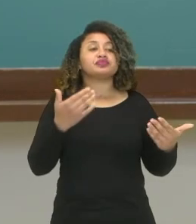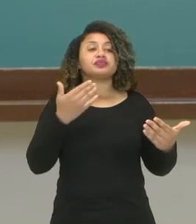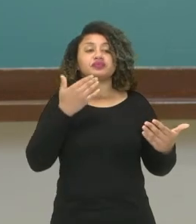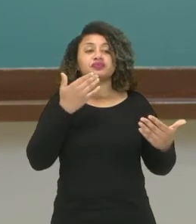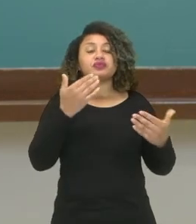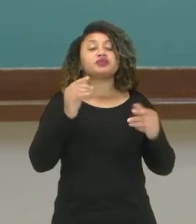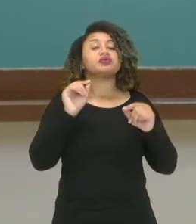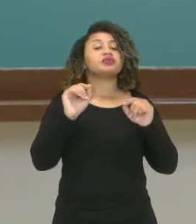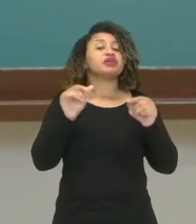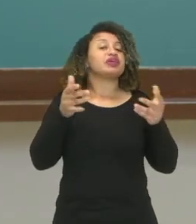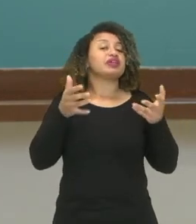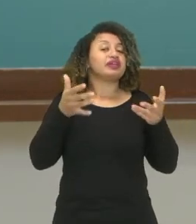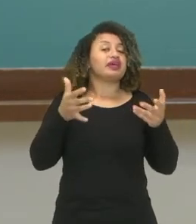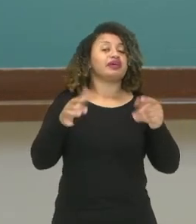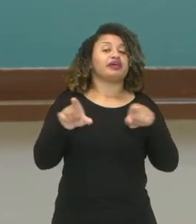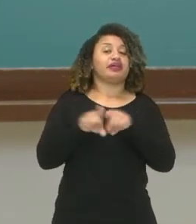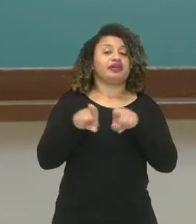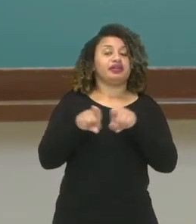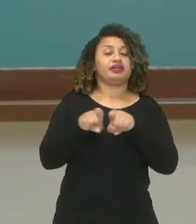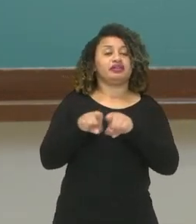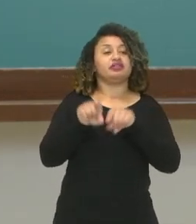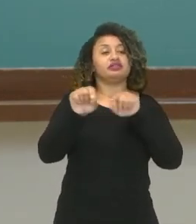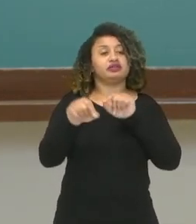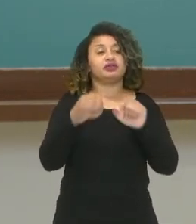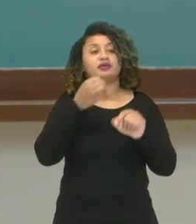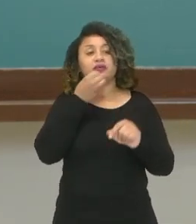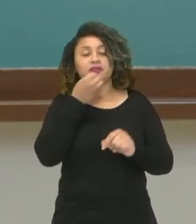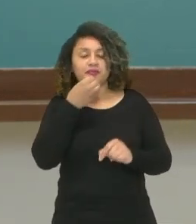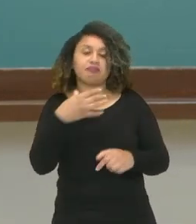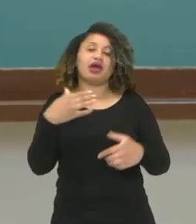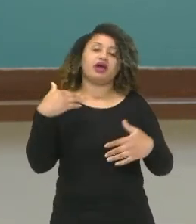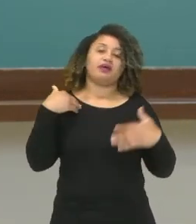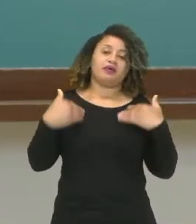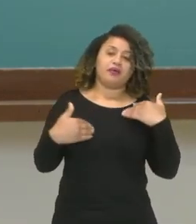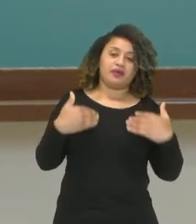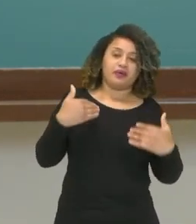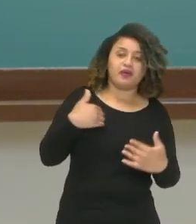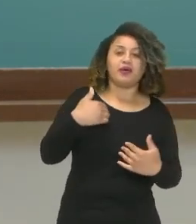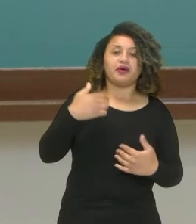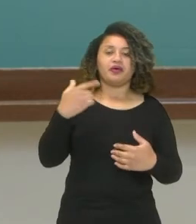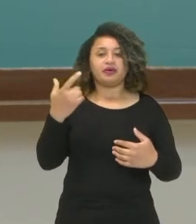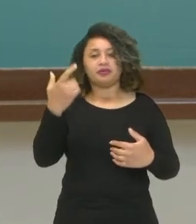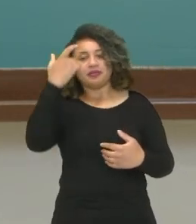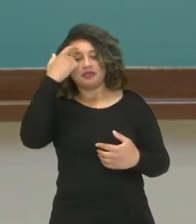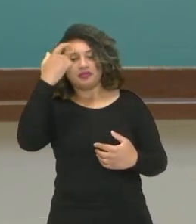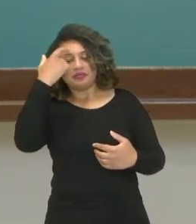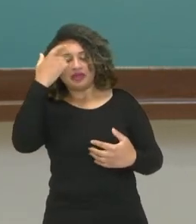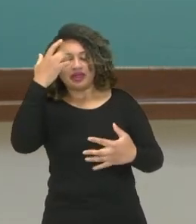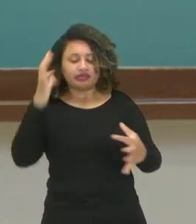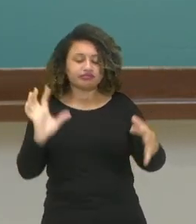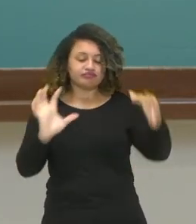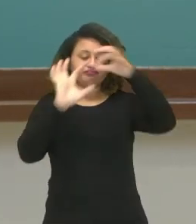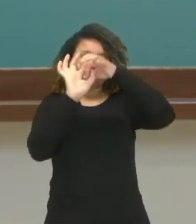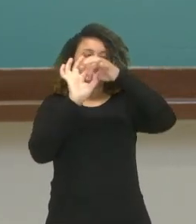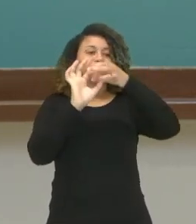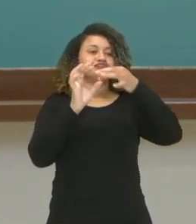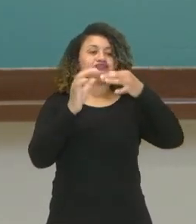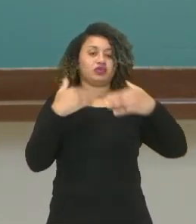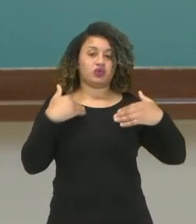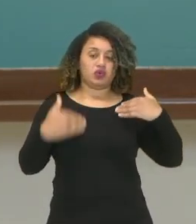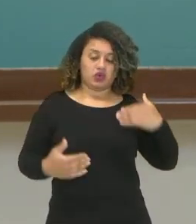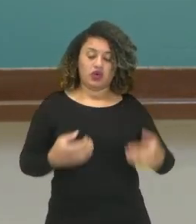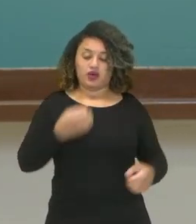quer ainda mais? Bem-estar do corpo, mente e espírito. Não adianta eu ter um corpo